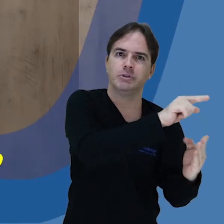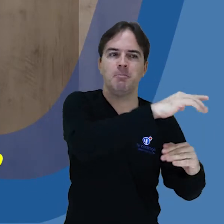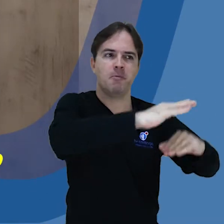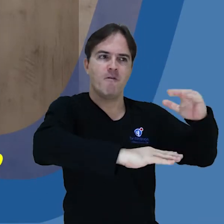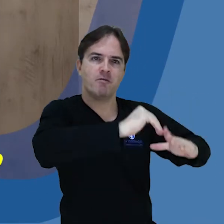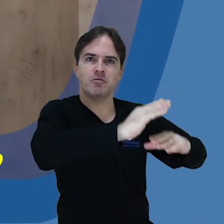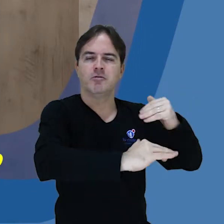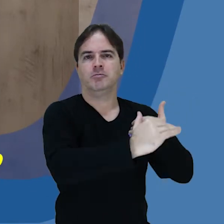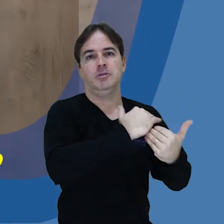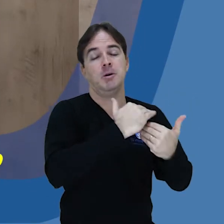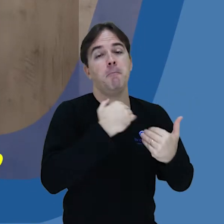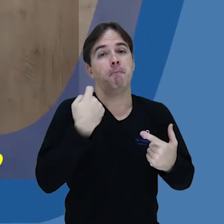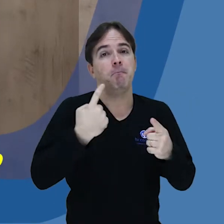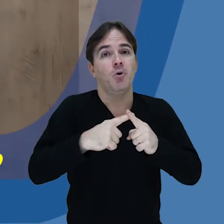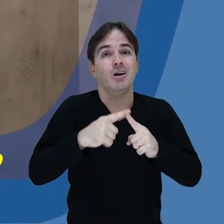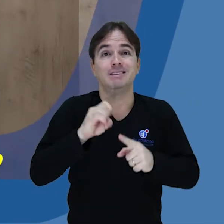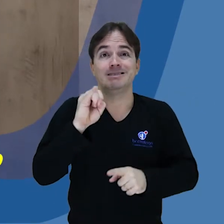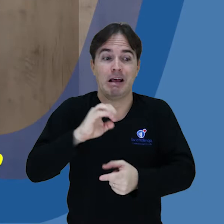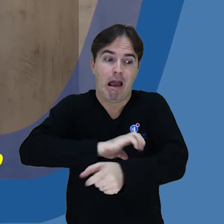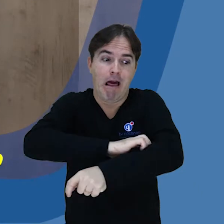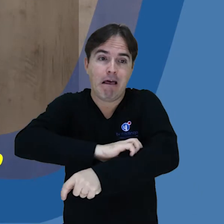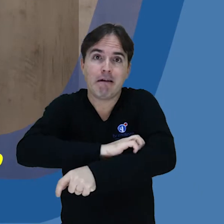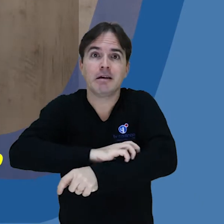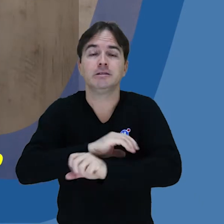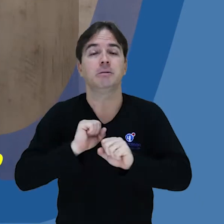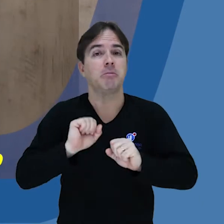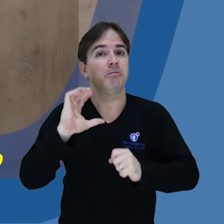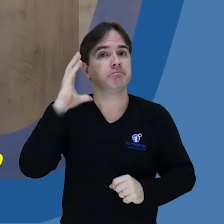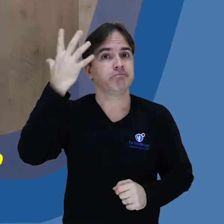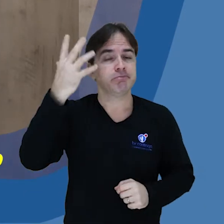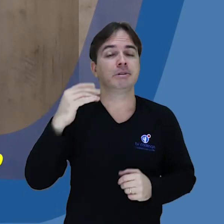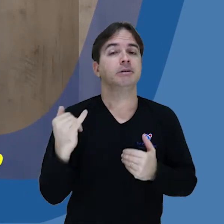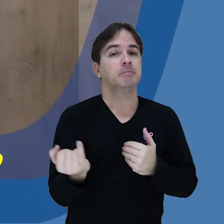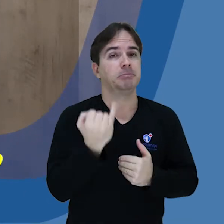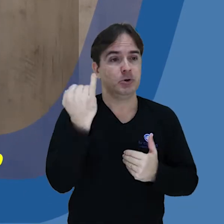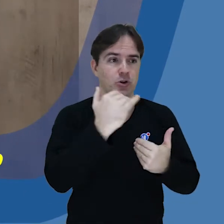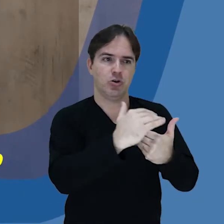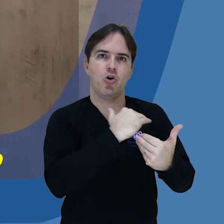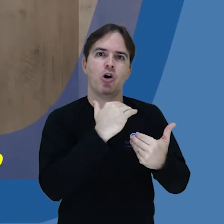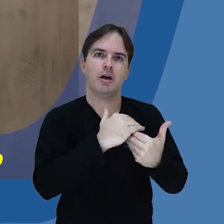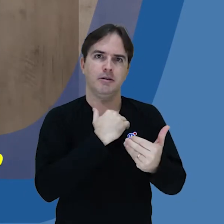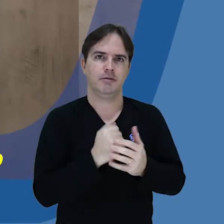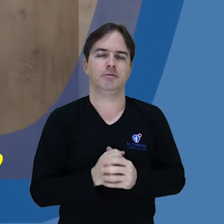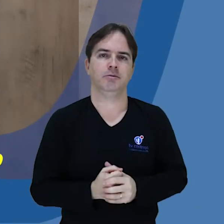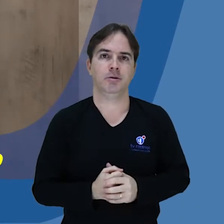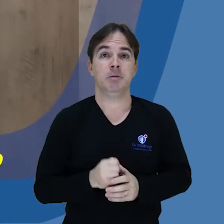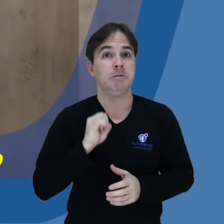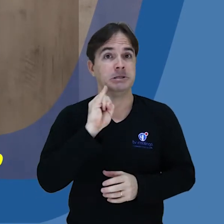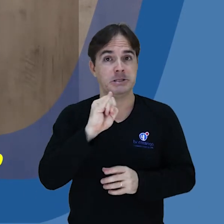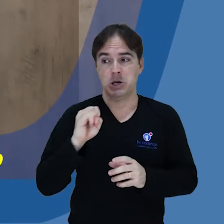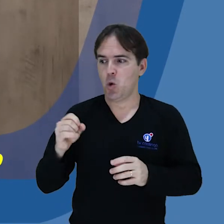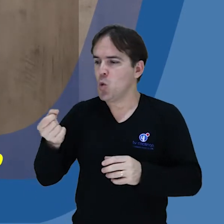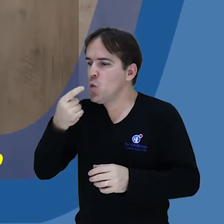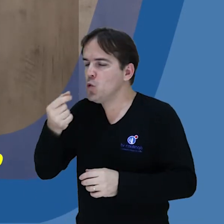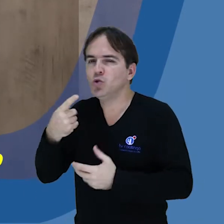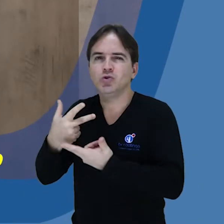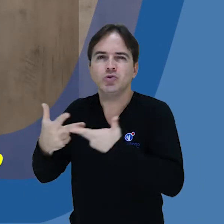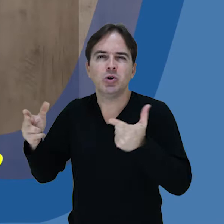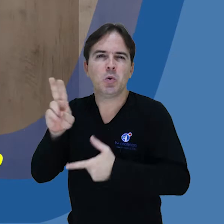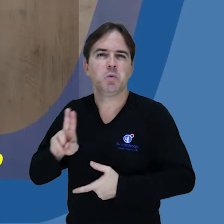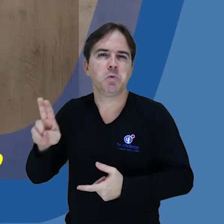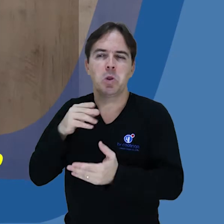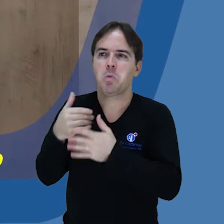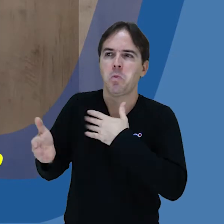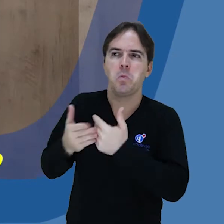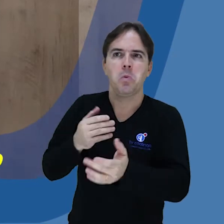nenhum tipo de alergia. E é importante também que ele busque orientação, porque o uso indiscriminado, se toda vez que tiver esse tipo de sintoma e